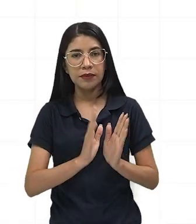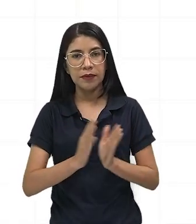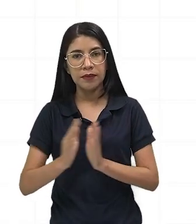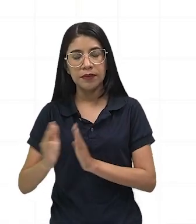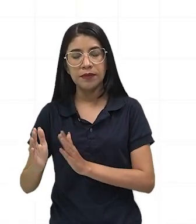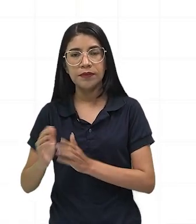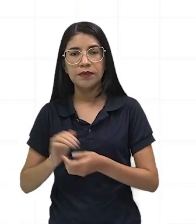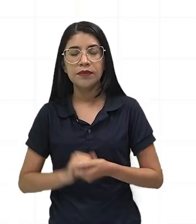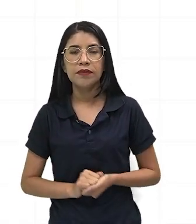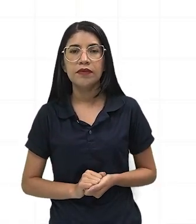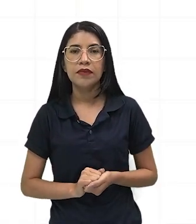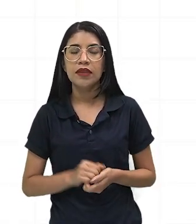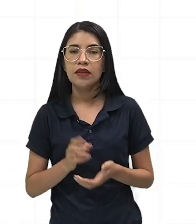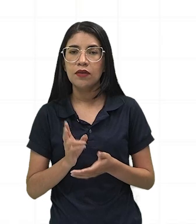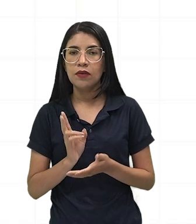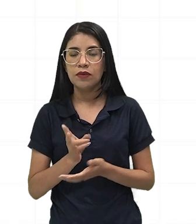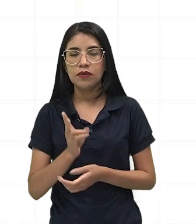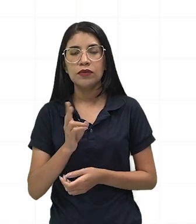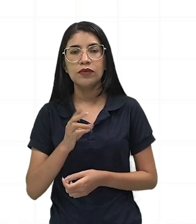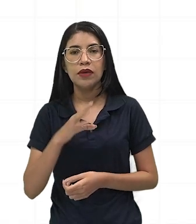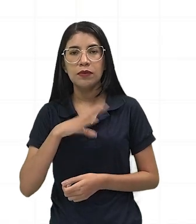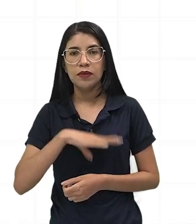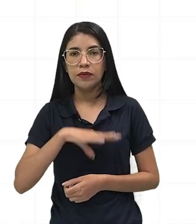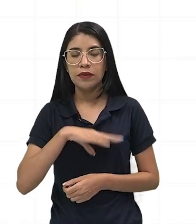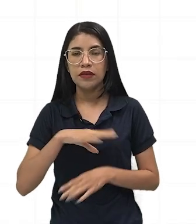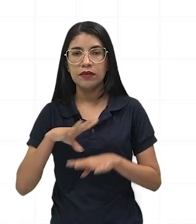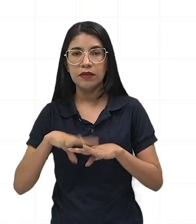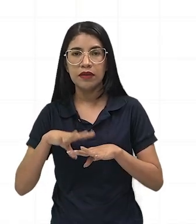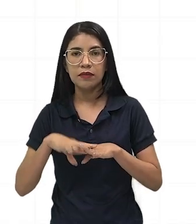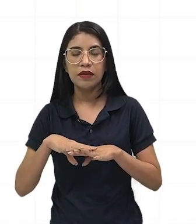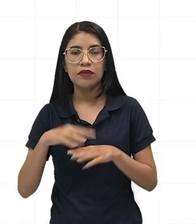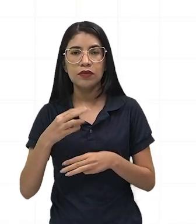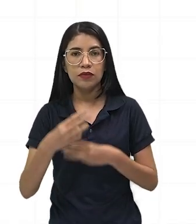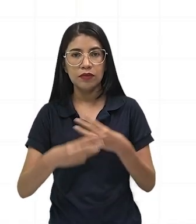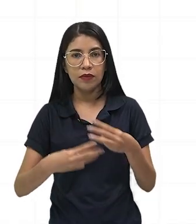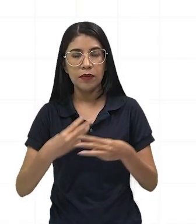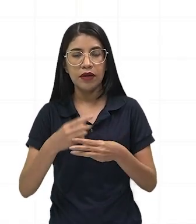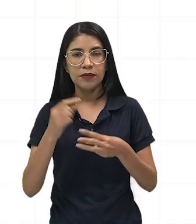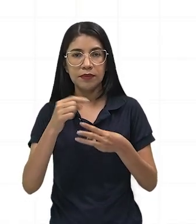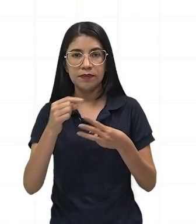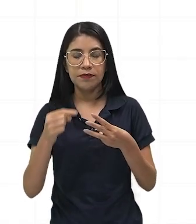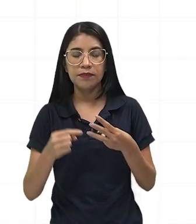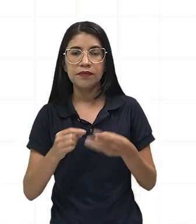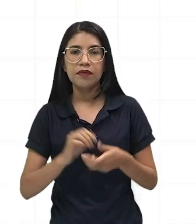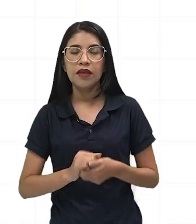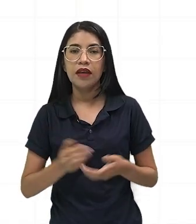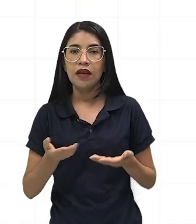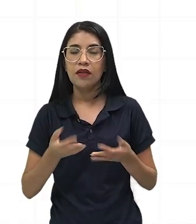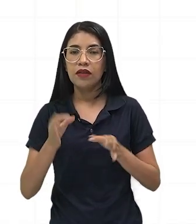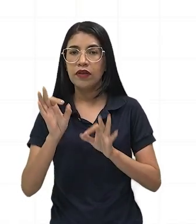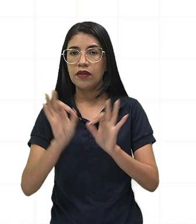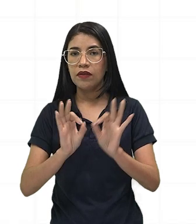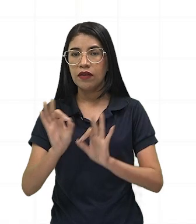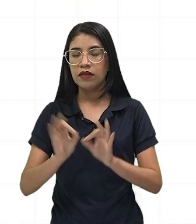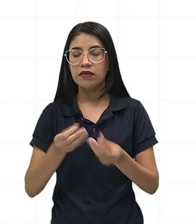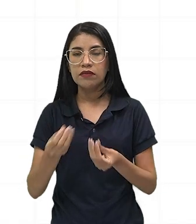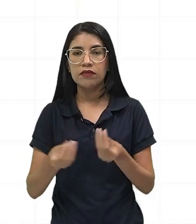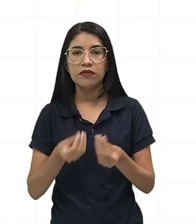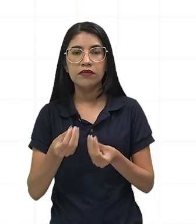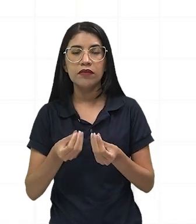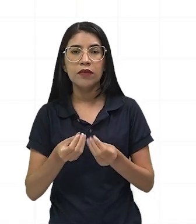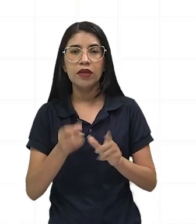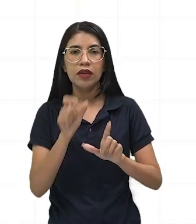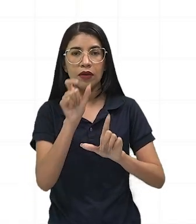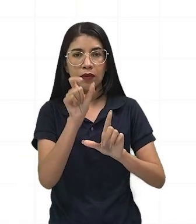Então, matemática e língua portuguesa aí ao longo dos 3 trimestres. E agora, nós vamos colocá-los, olha só,